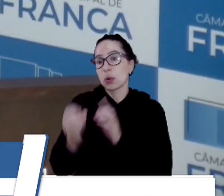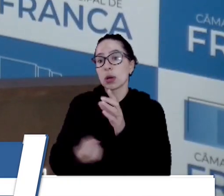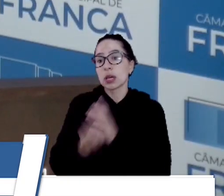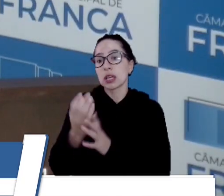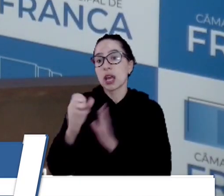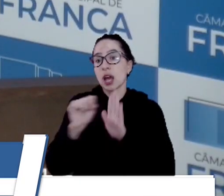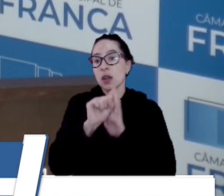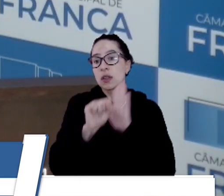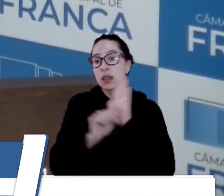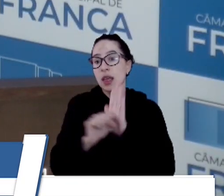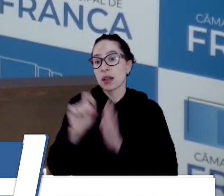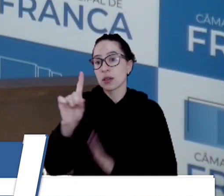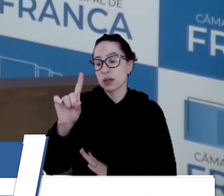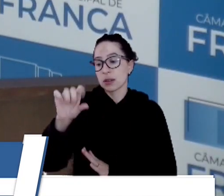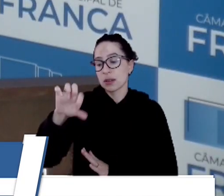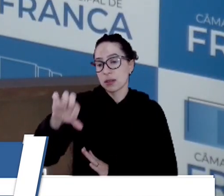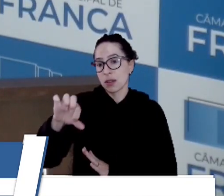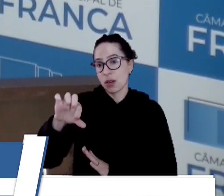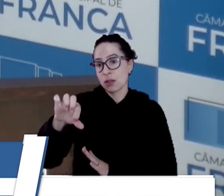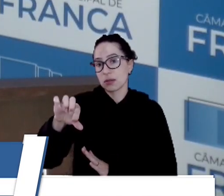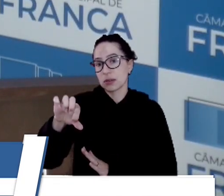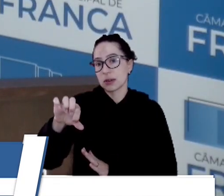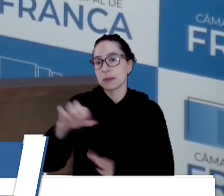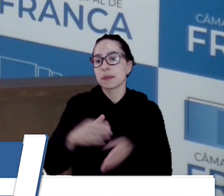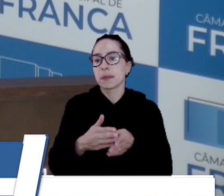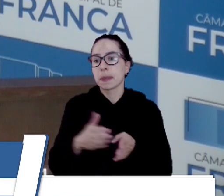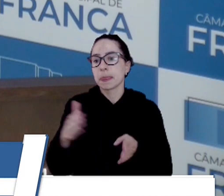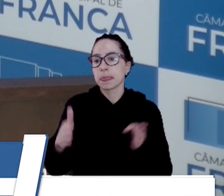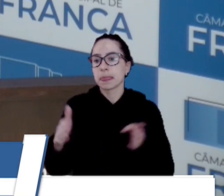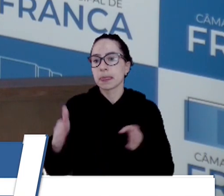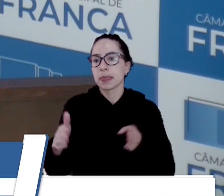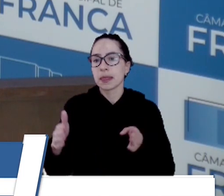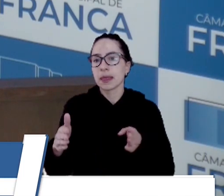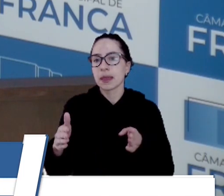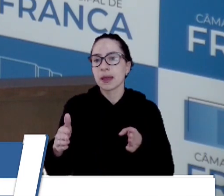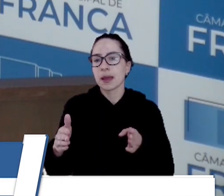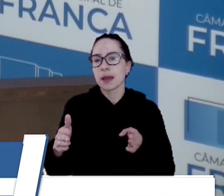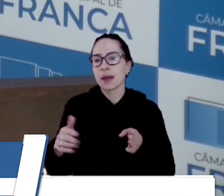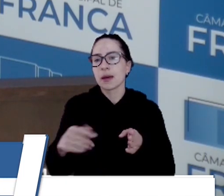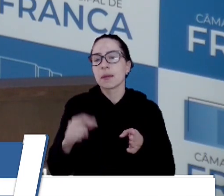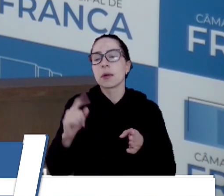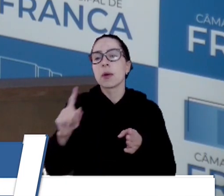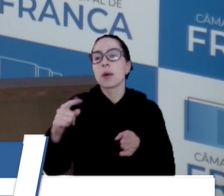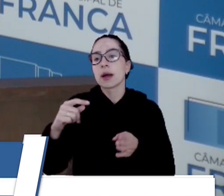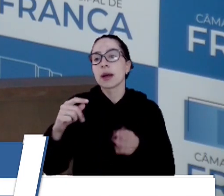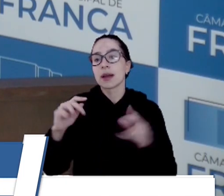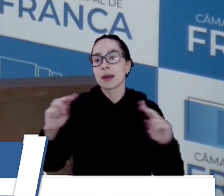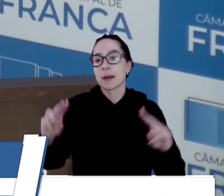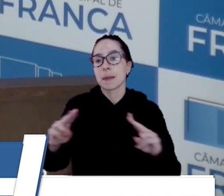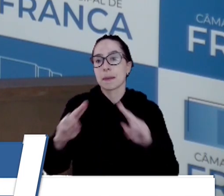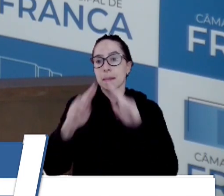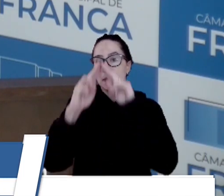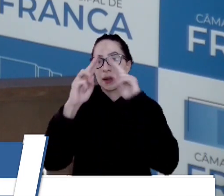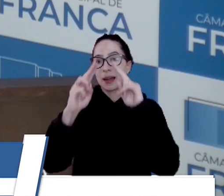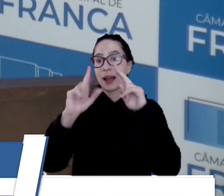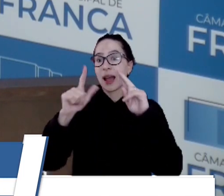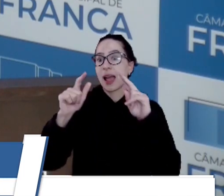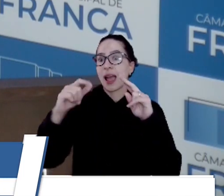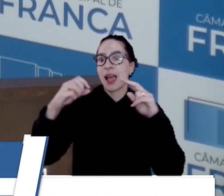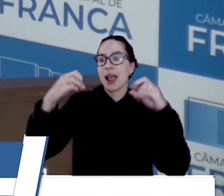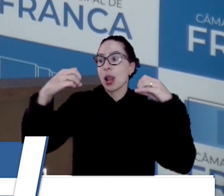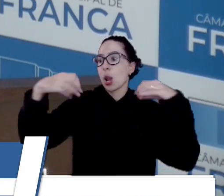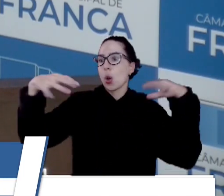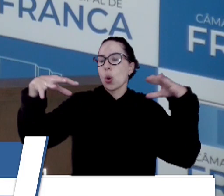no período em que Paris era considerada a cidade-luz, onde o positivismo e o